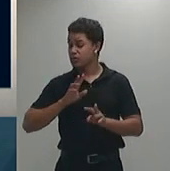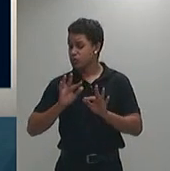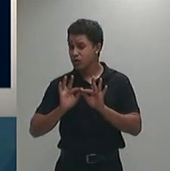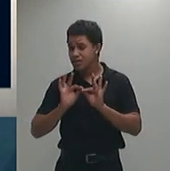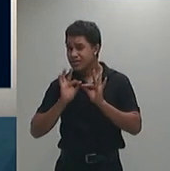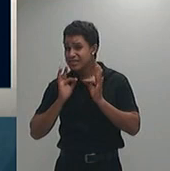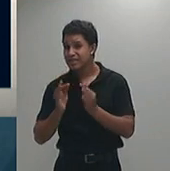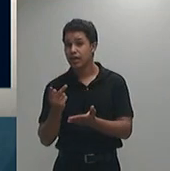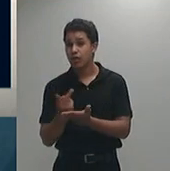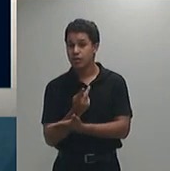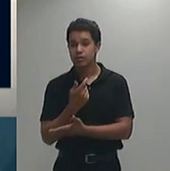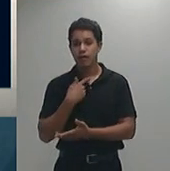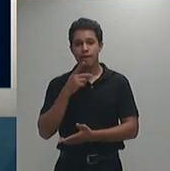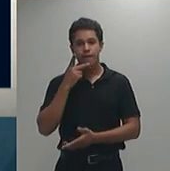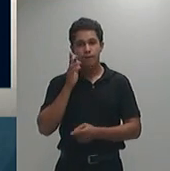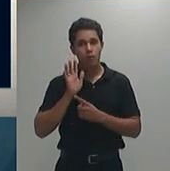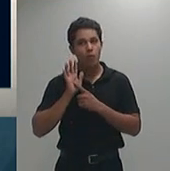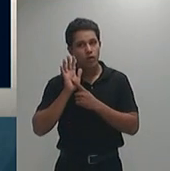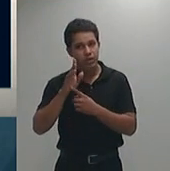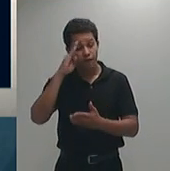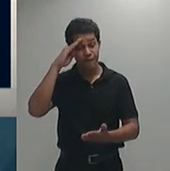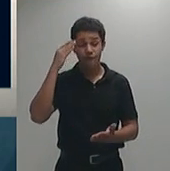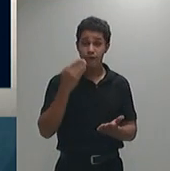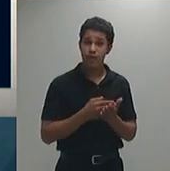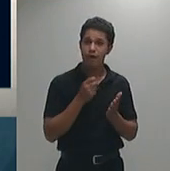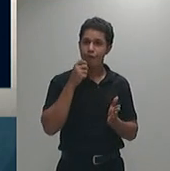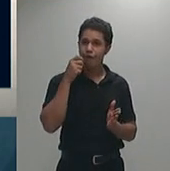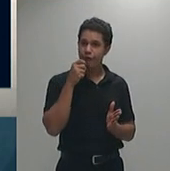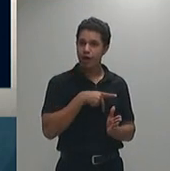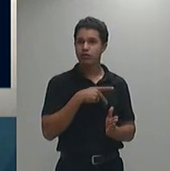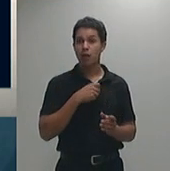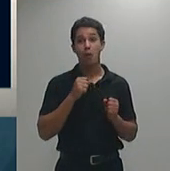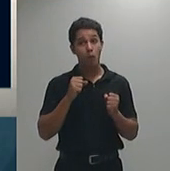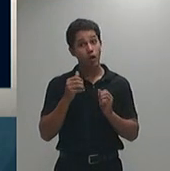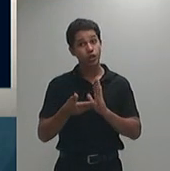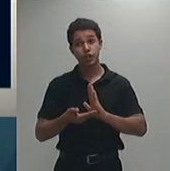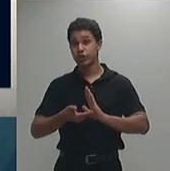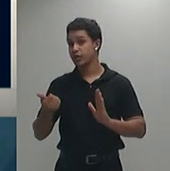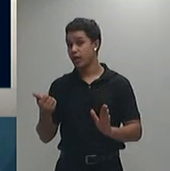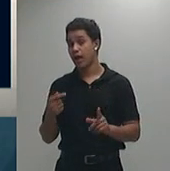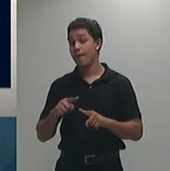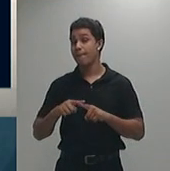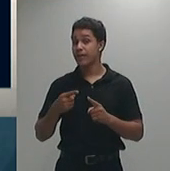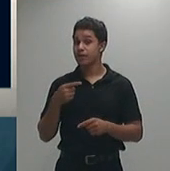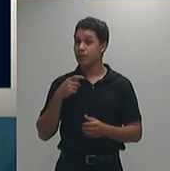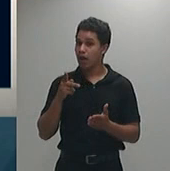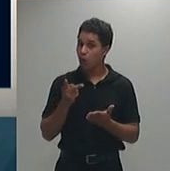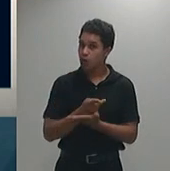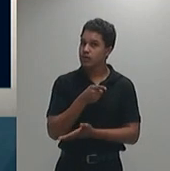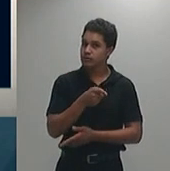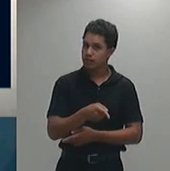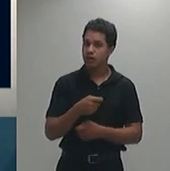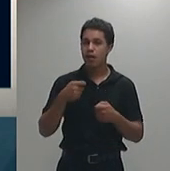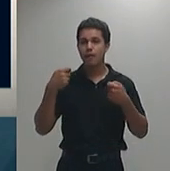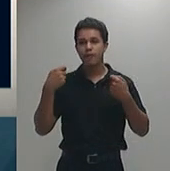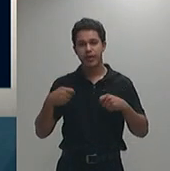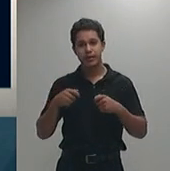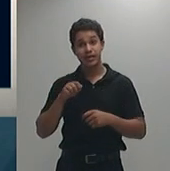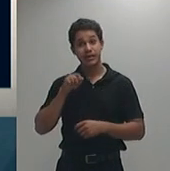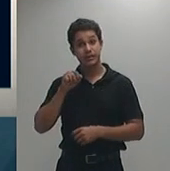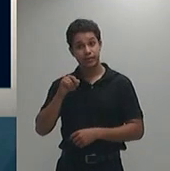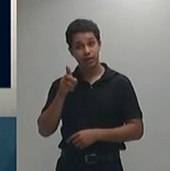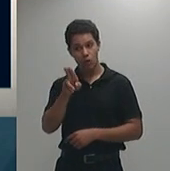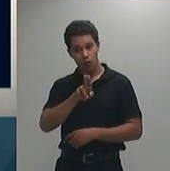tivesse tal avença poderá ser rescindido ou suspenso mas para tampe revelar-se-á necessário que o